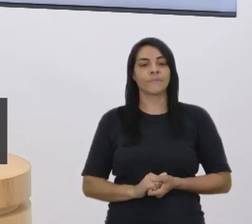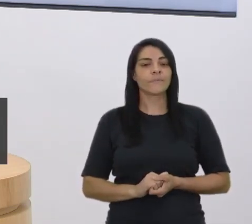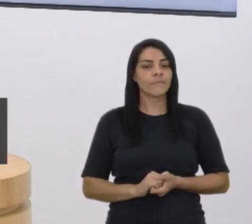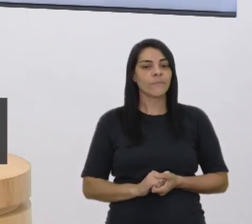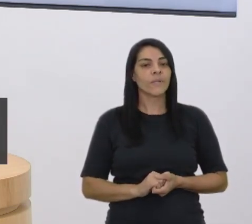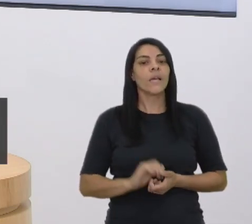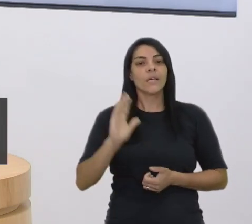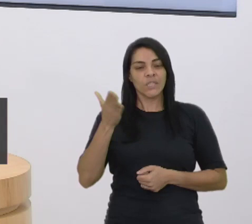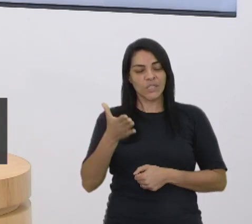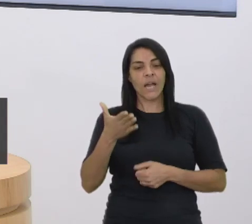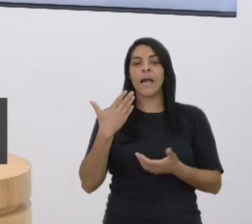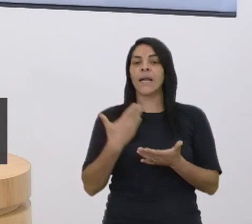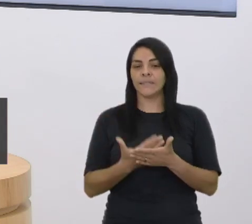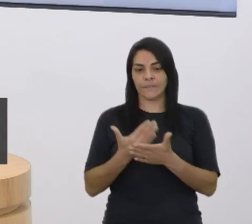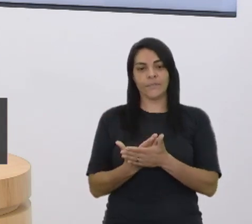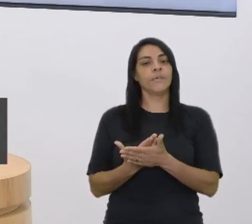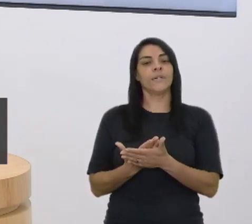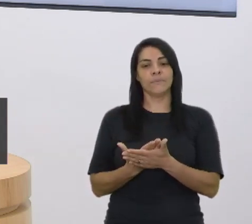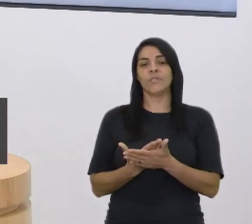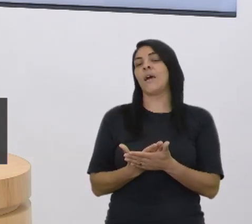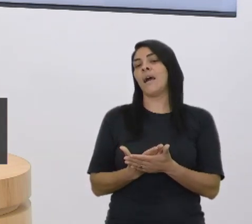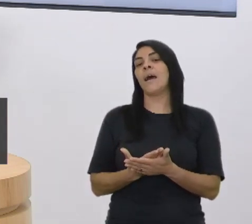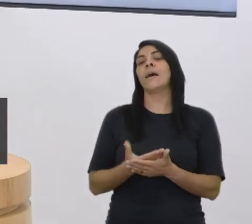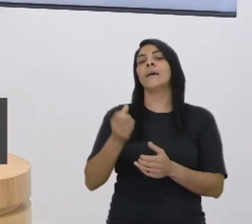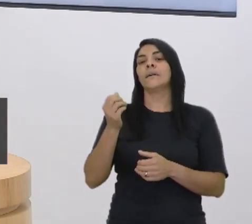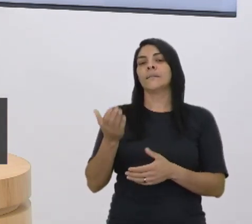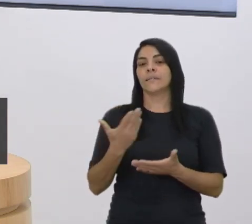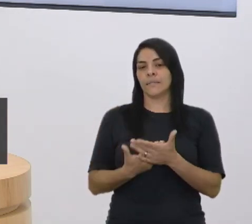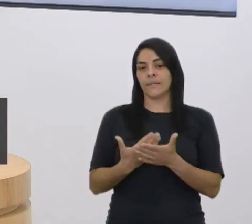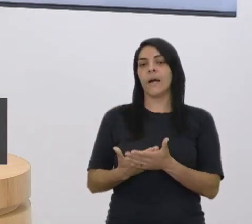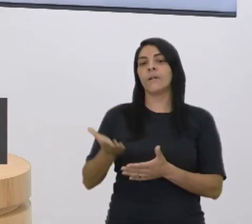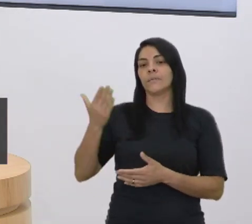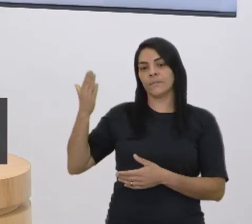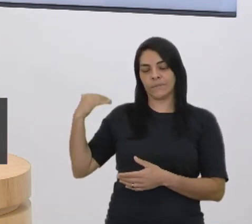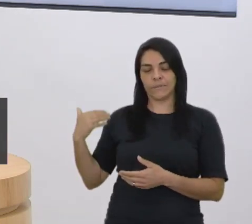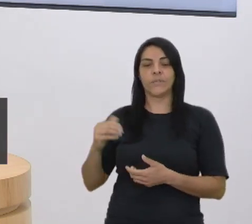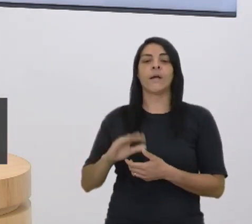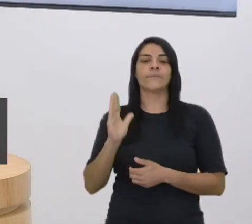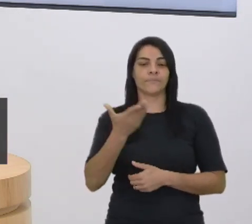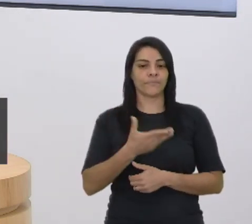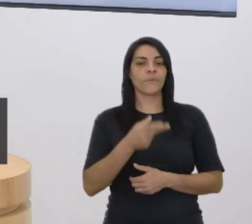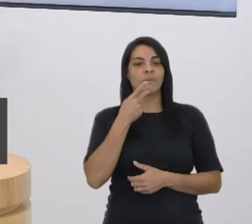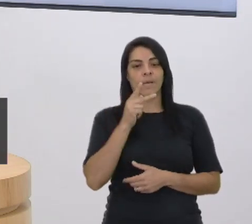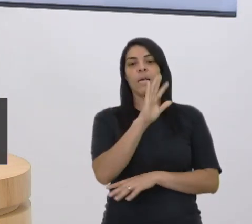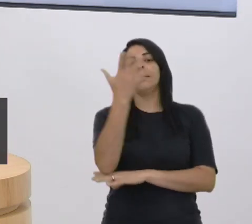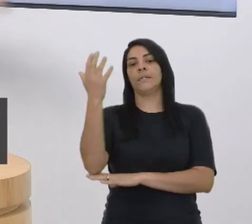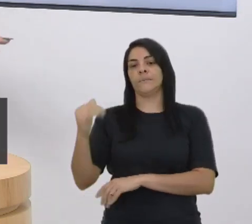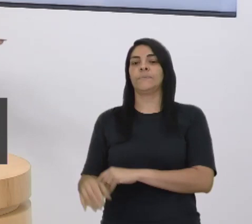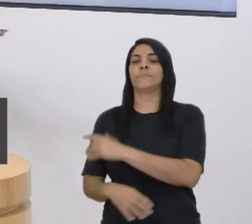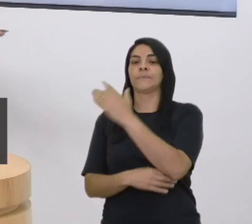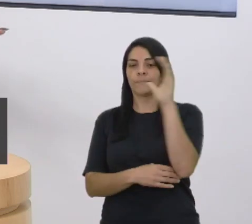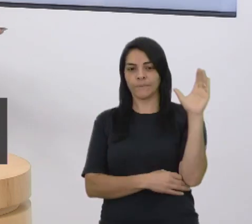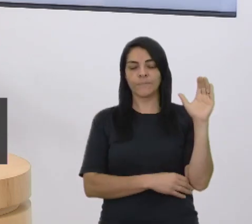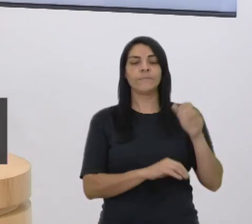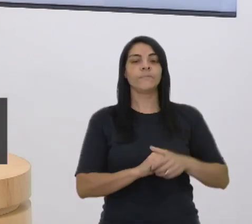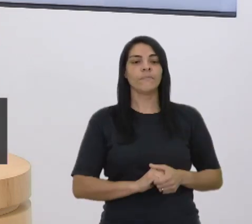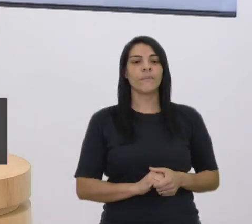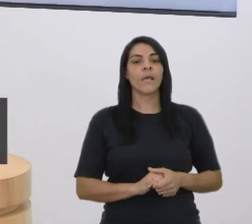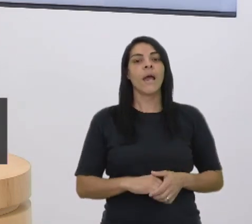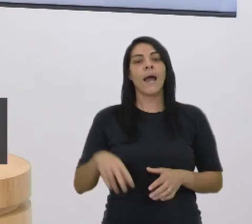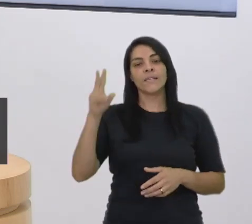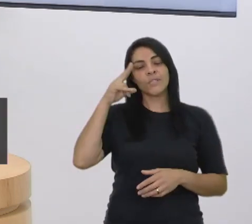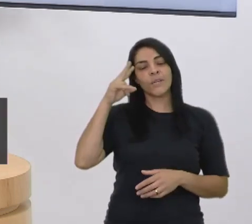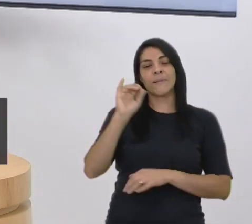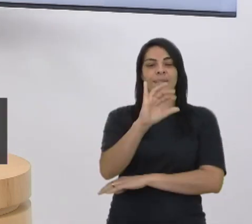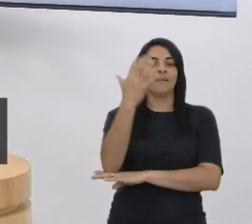aulas anteriores, a gente sempre acaba vinculando a ideia de árvore. Falou de meio ambiente, salvem as árvores. Não sei o